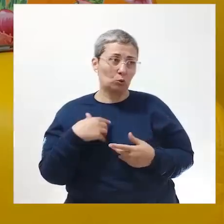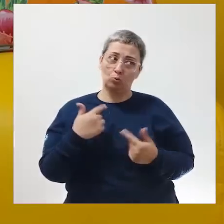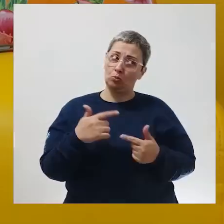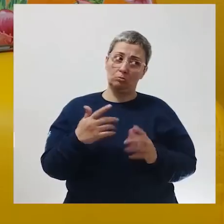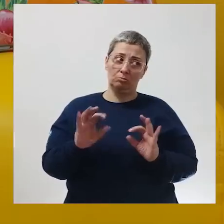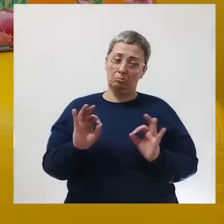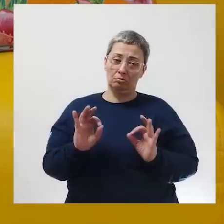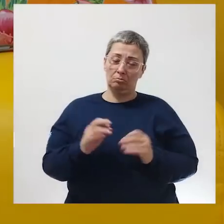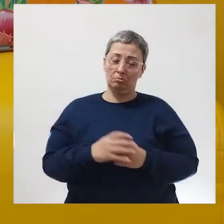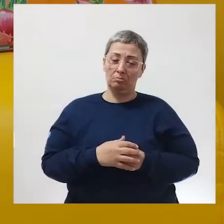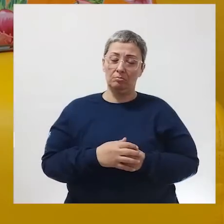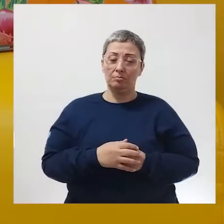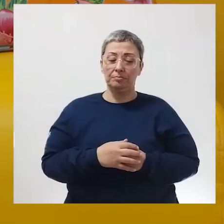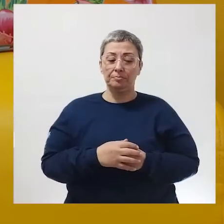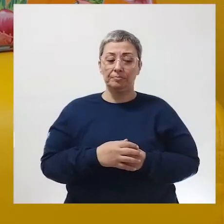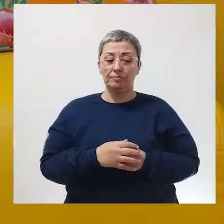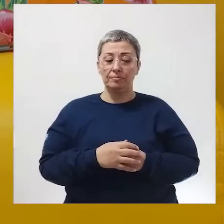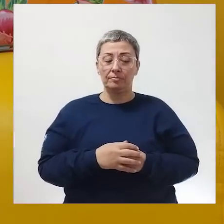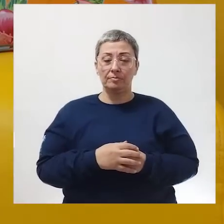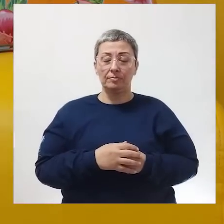Hoje não tem, não.